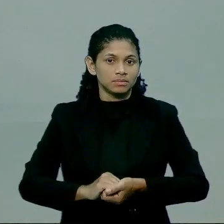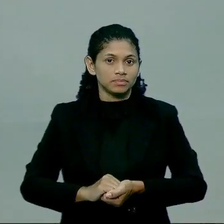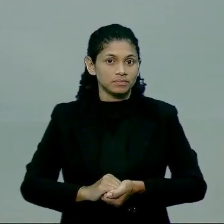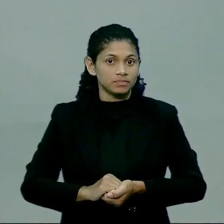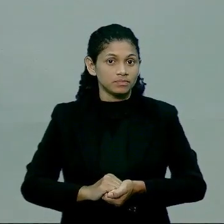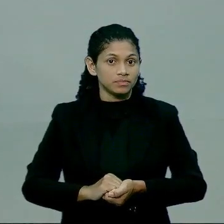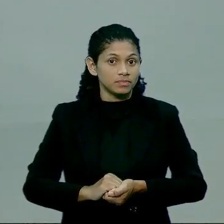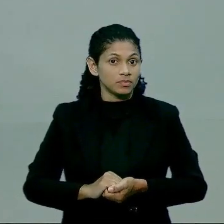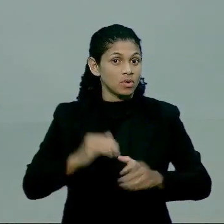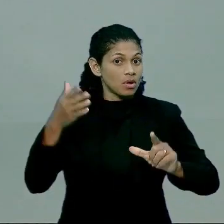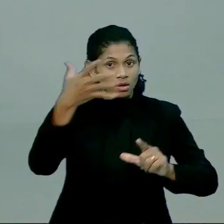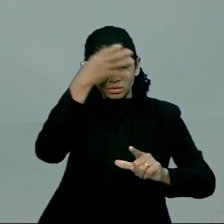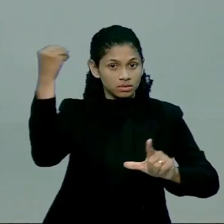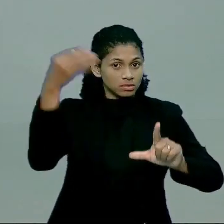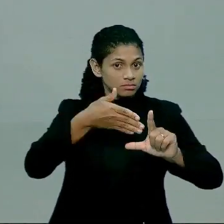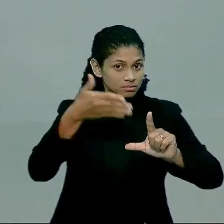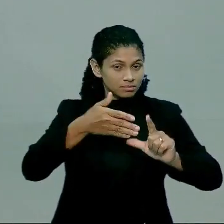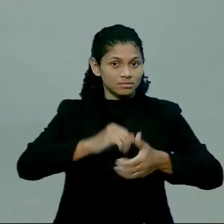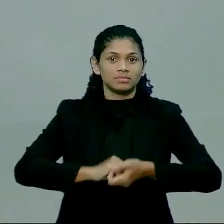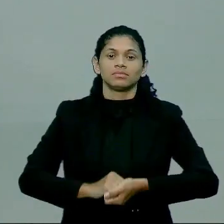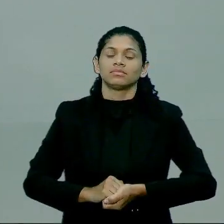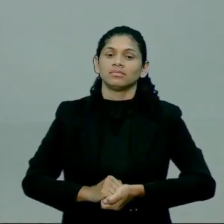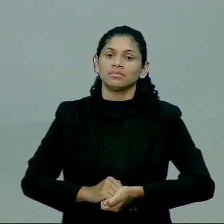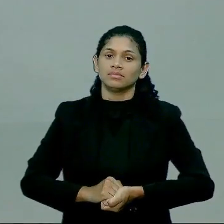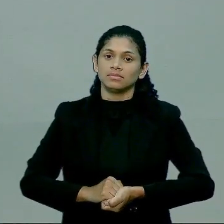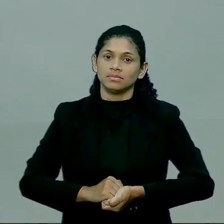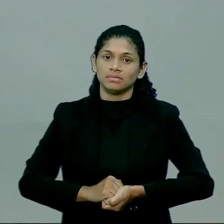não esqueça de acessar o Portal